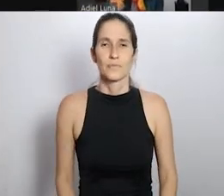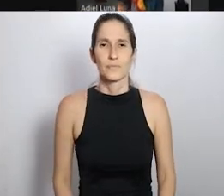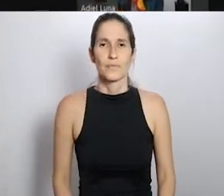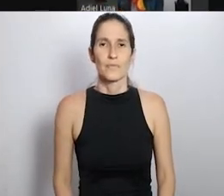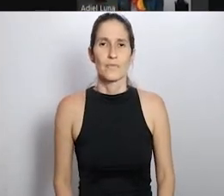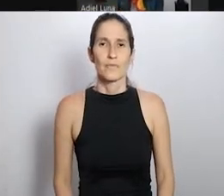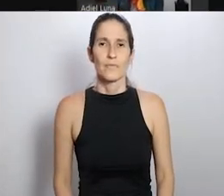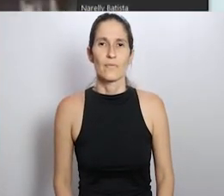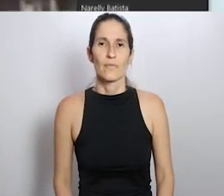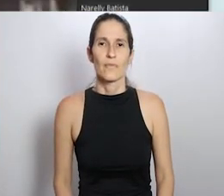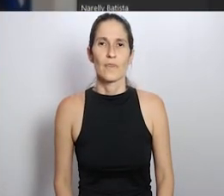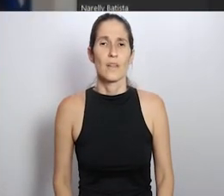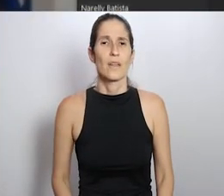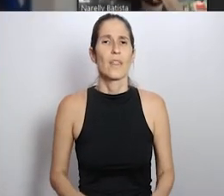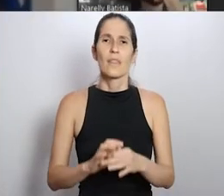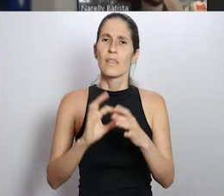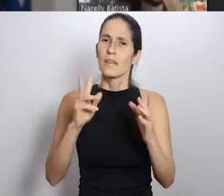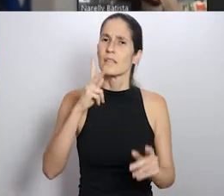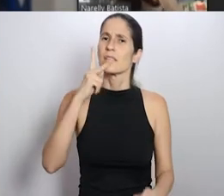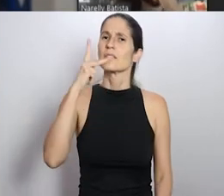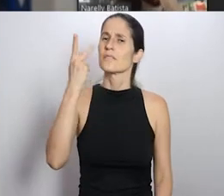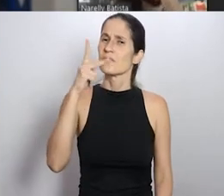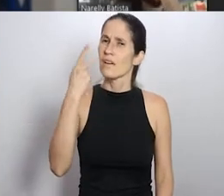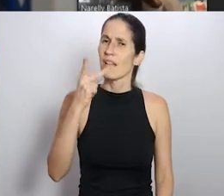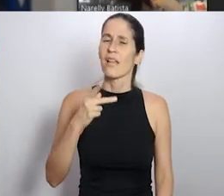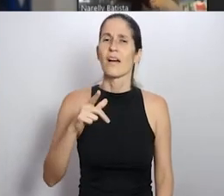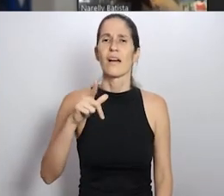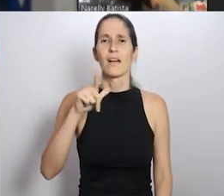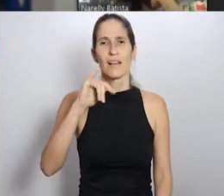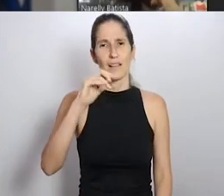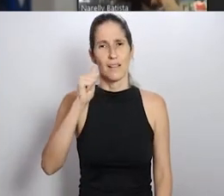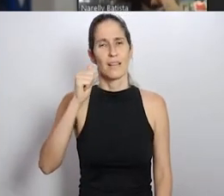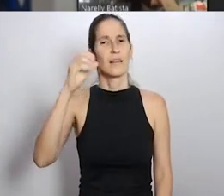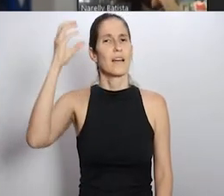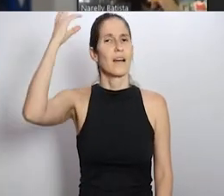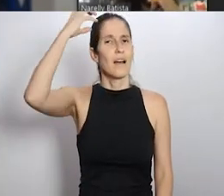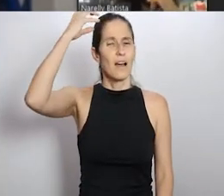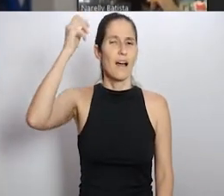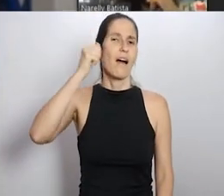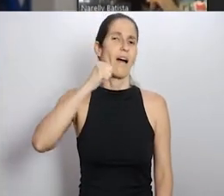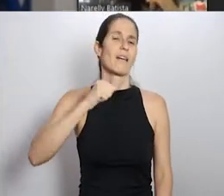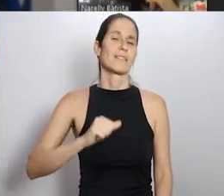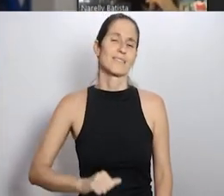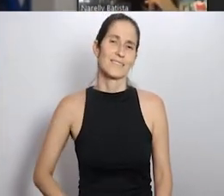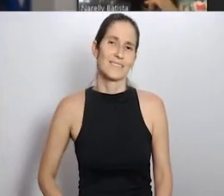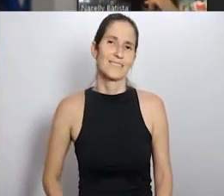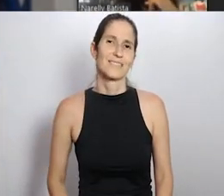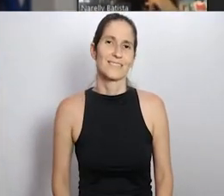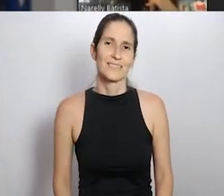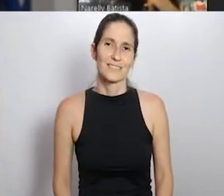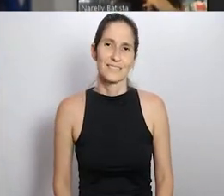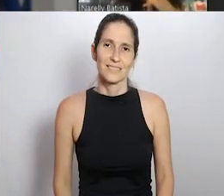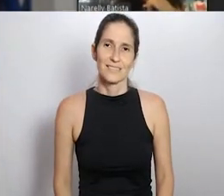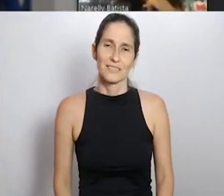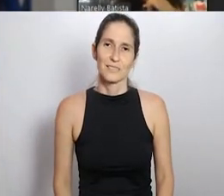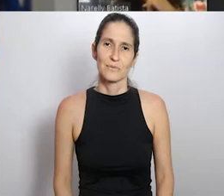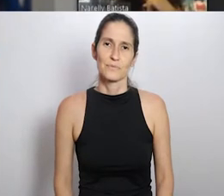ouvir. Está mutada. Não mute Lia, não, que Lia é rainha. Ela não tem. Tá